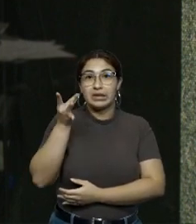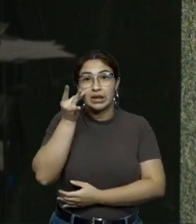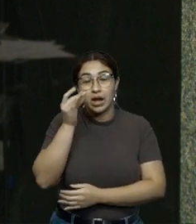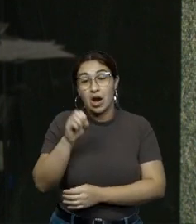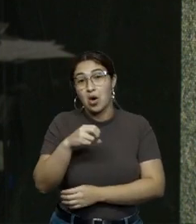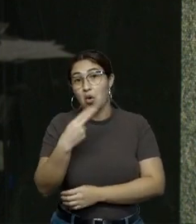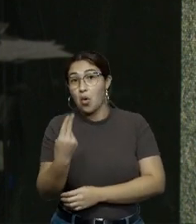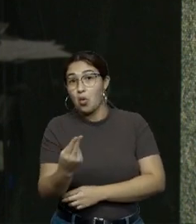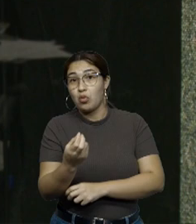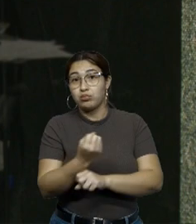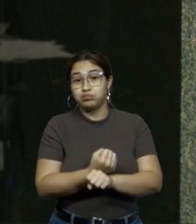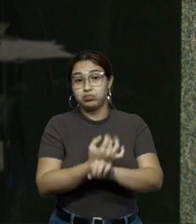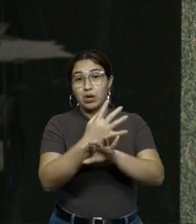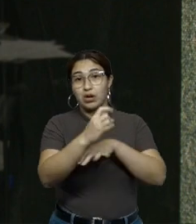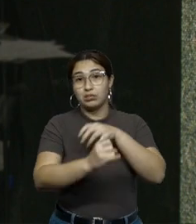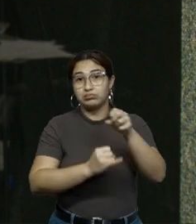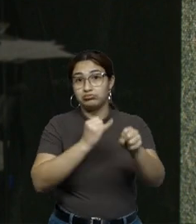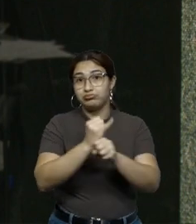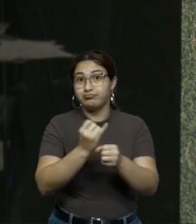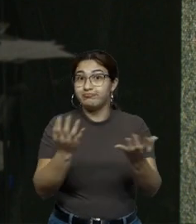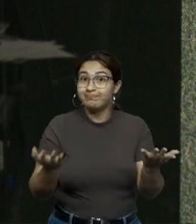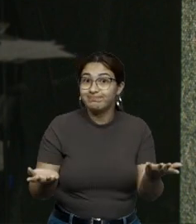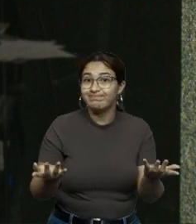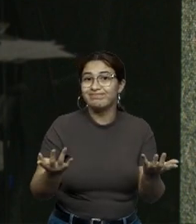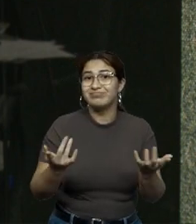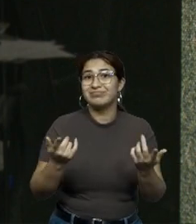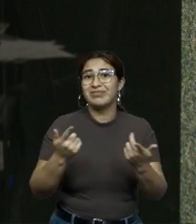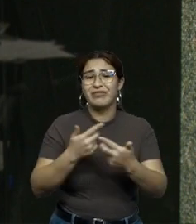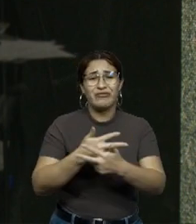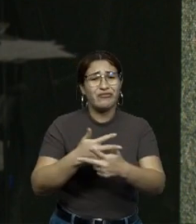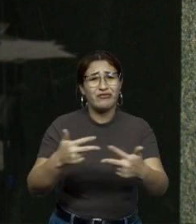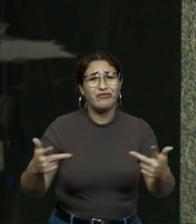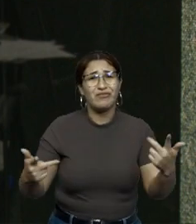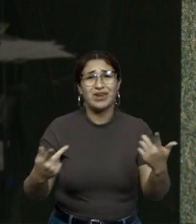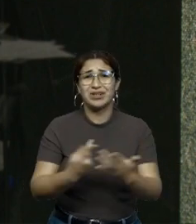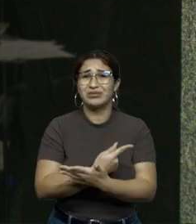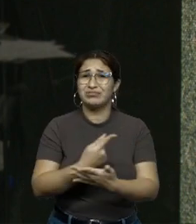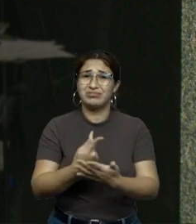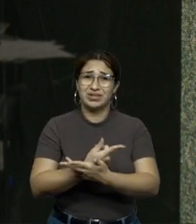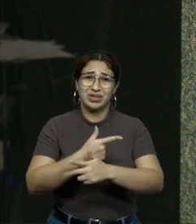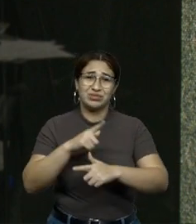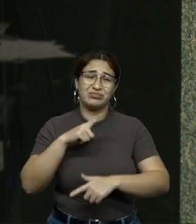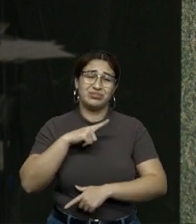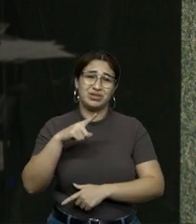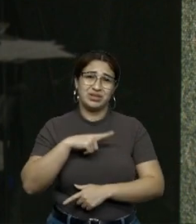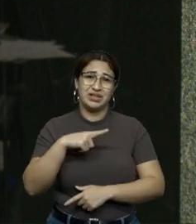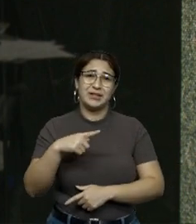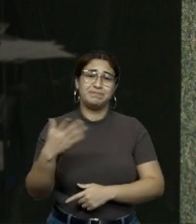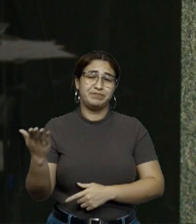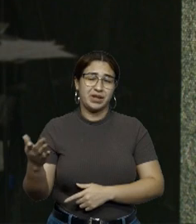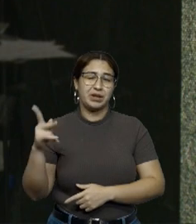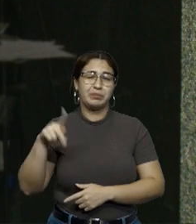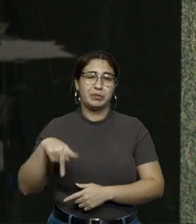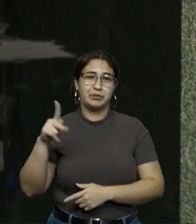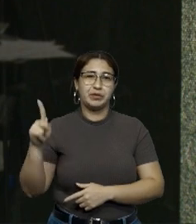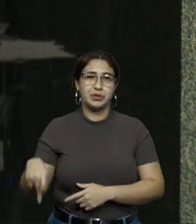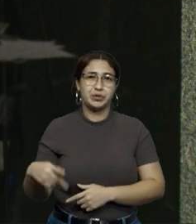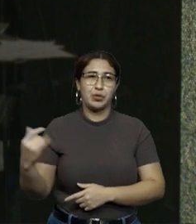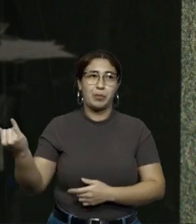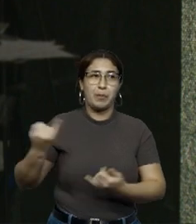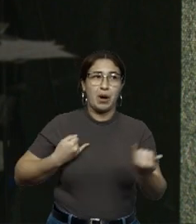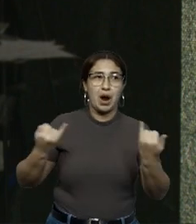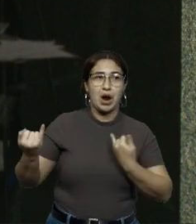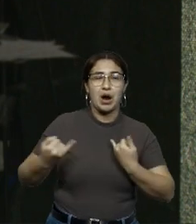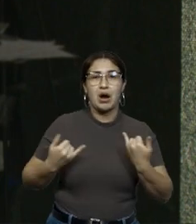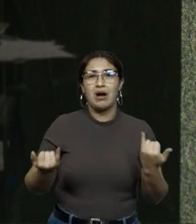então está acarretando em várias falhas no sistema em vários professores que a gente recebe ali denúncias e